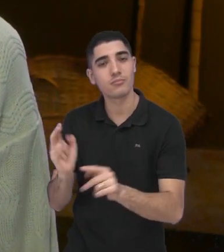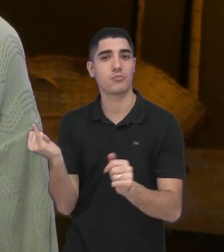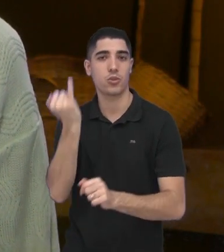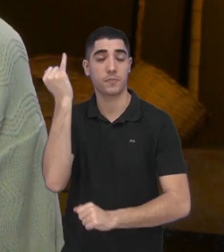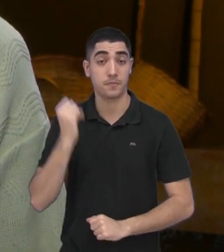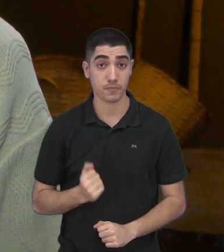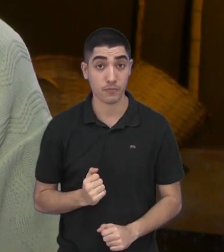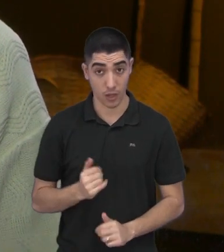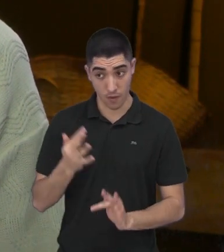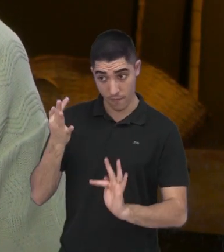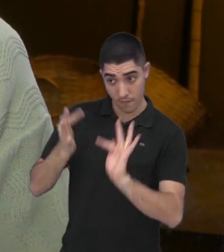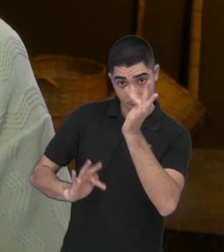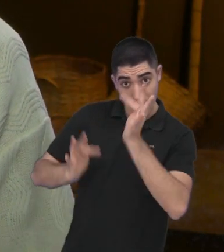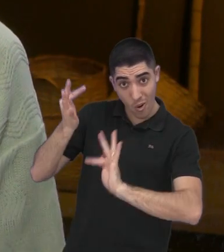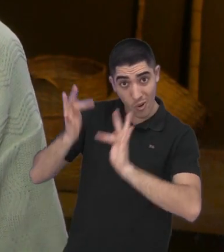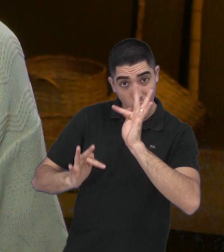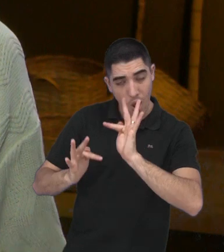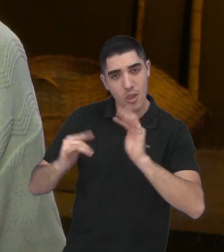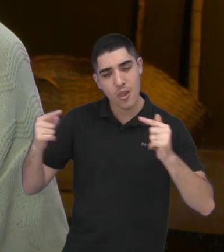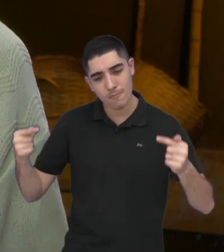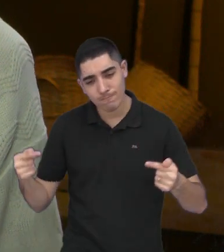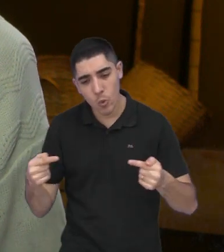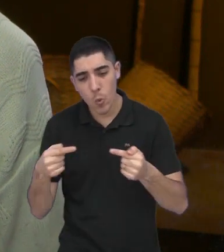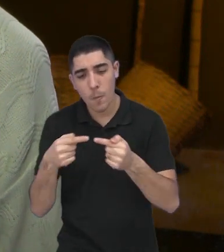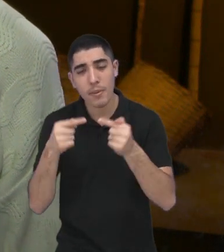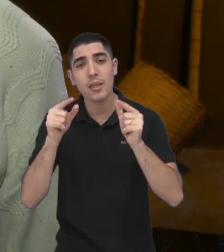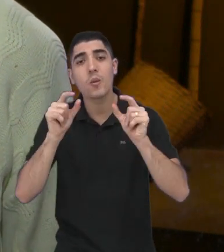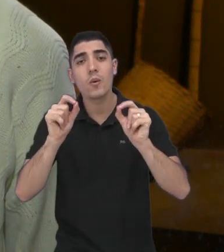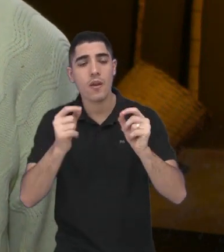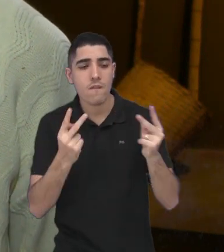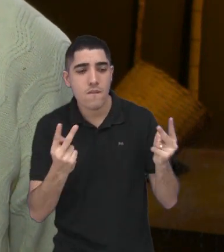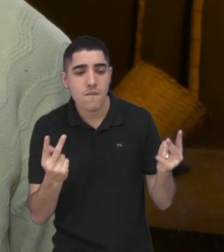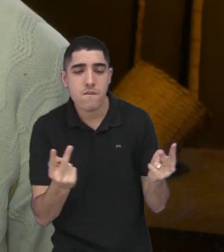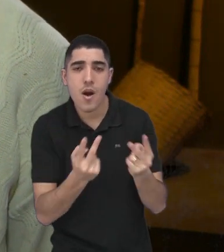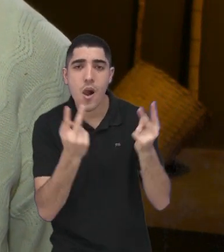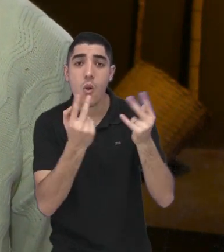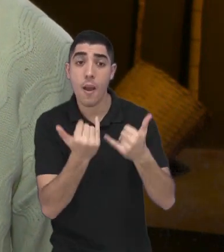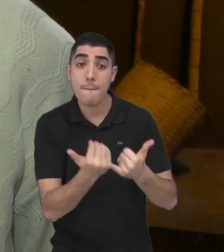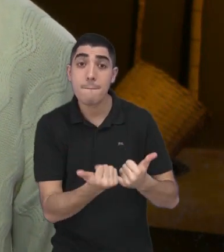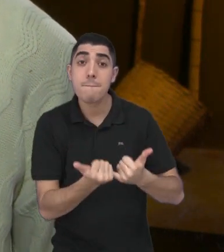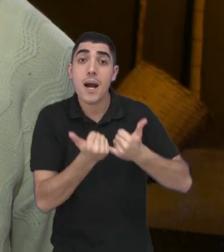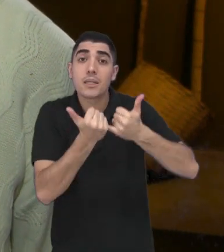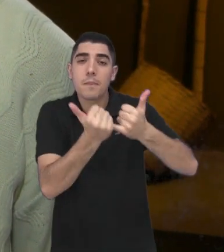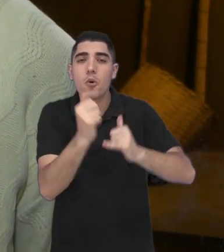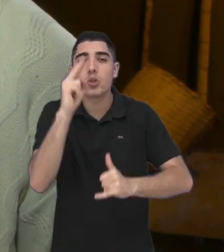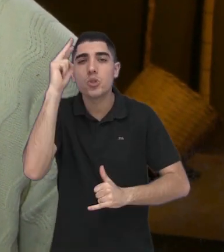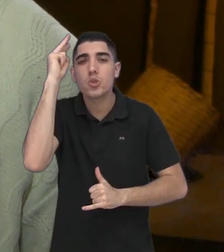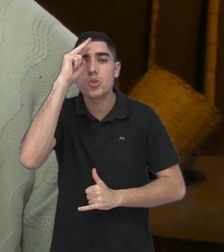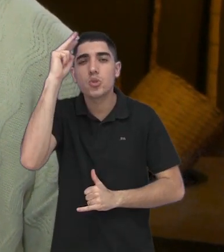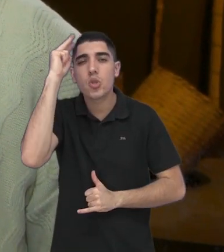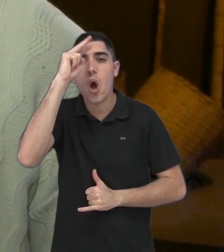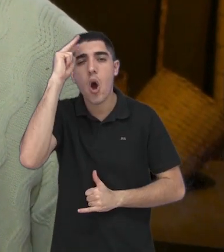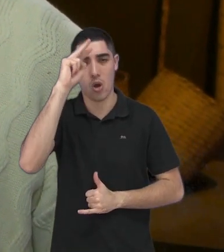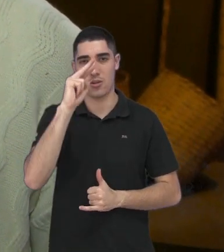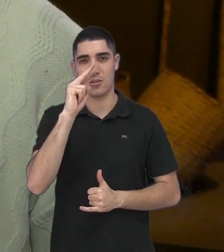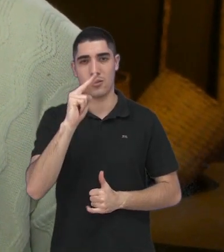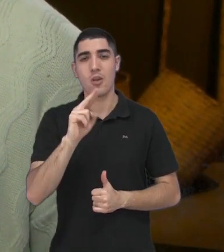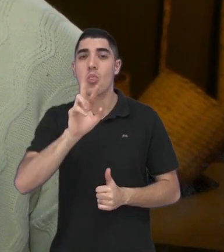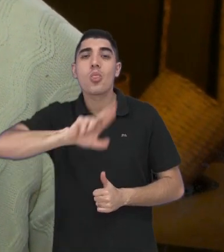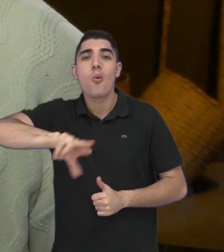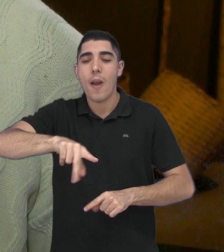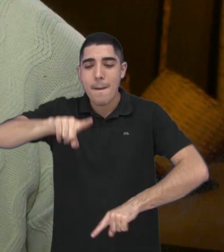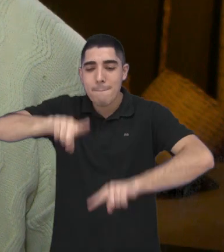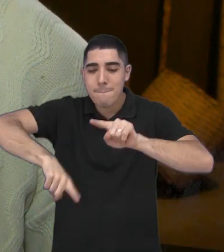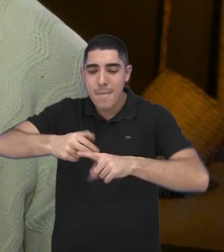de folclore, a gente precisa lembrar que a gente está falando de muitas coisas no sentido de valorizar patrimônio imaterial. Então,